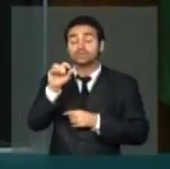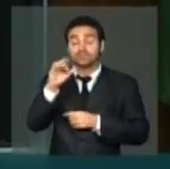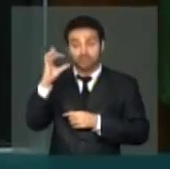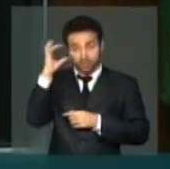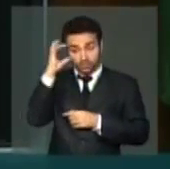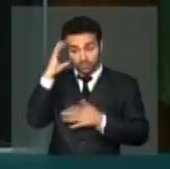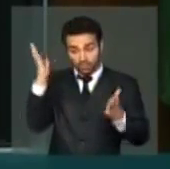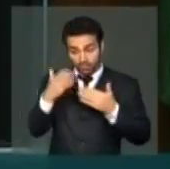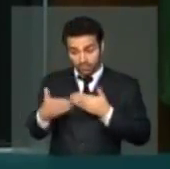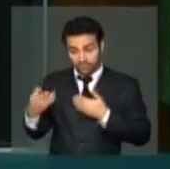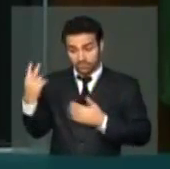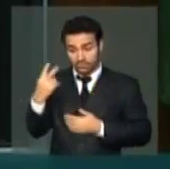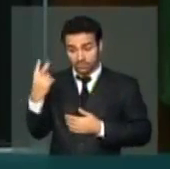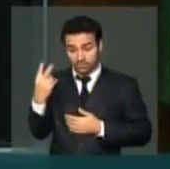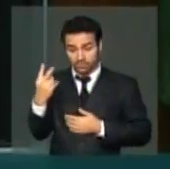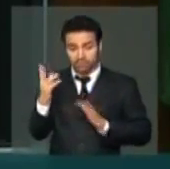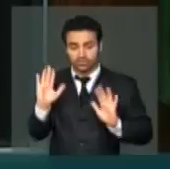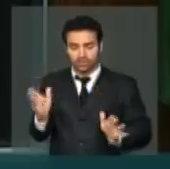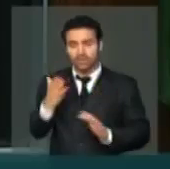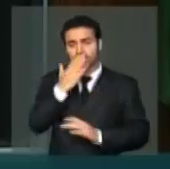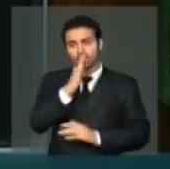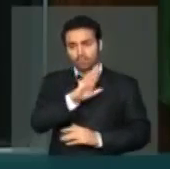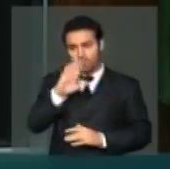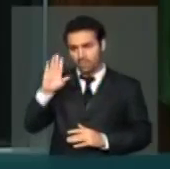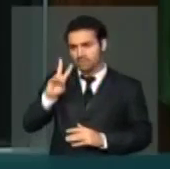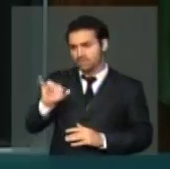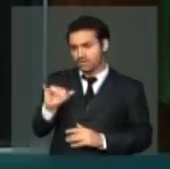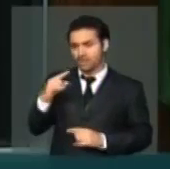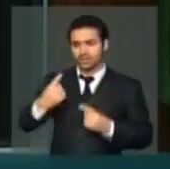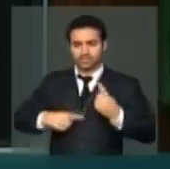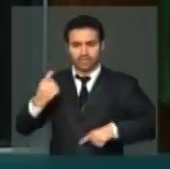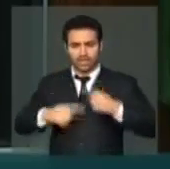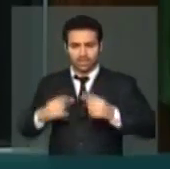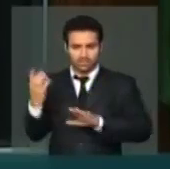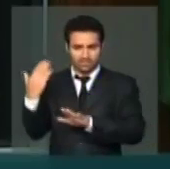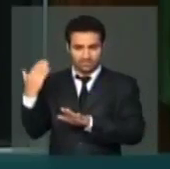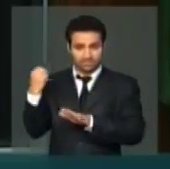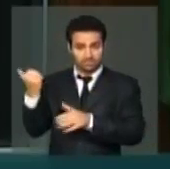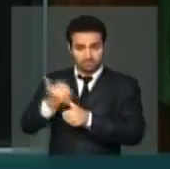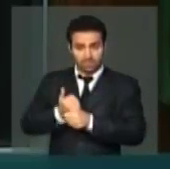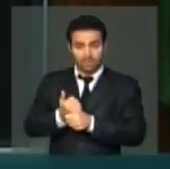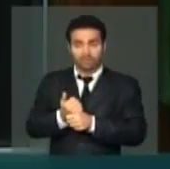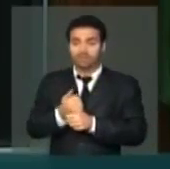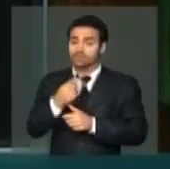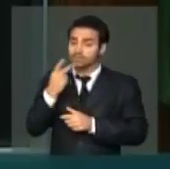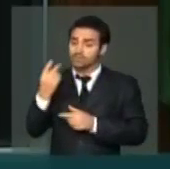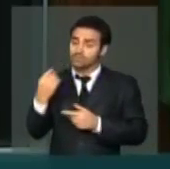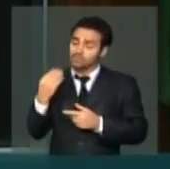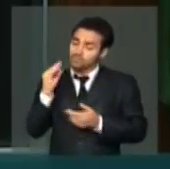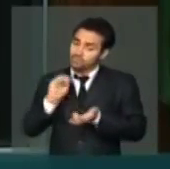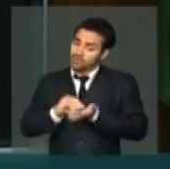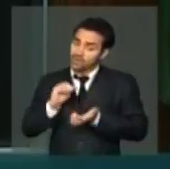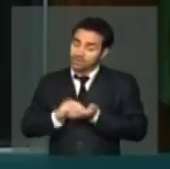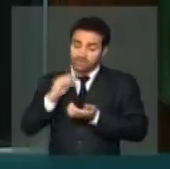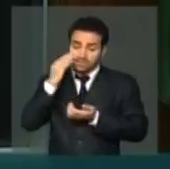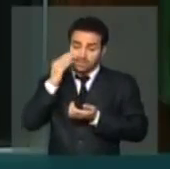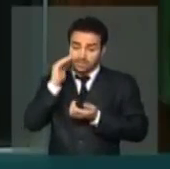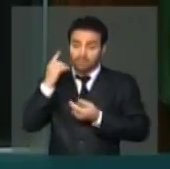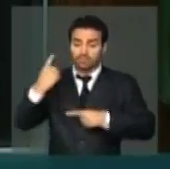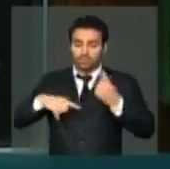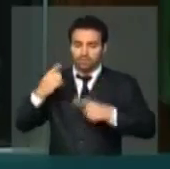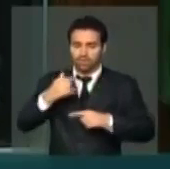segundo mandato, apesar das promessas de diálogo feitas no discurso de posse, uma compreensão política maior de que a aliança